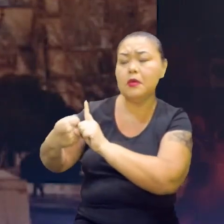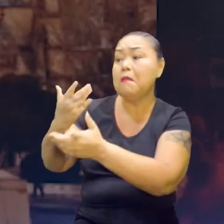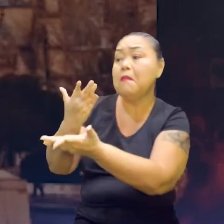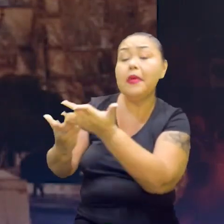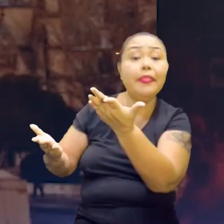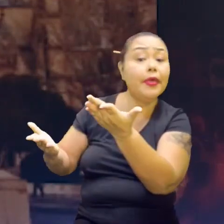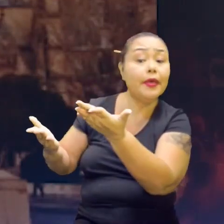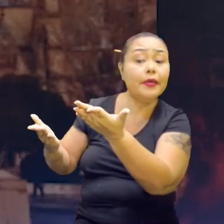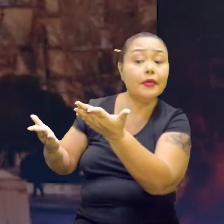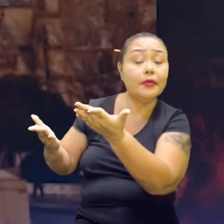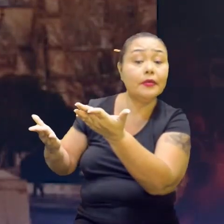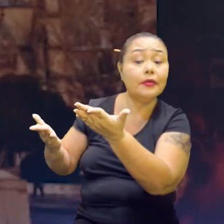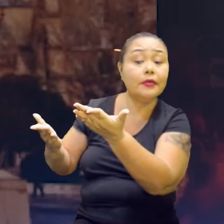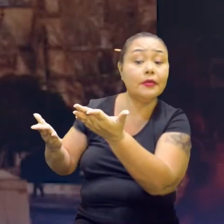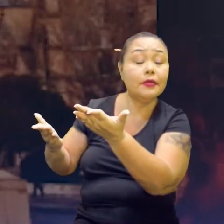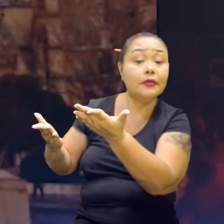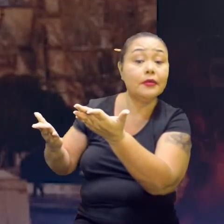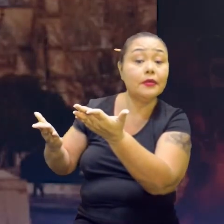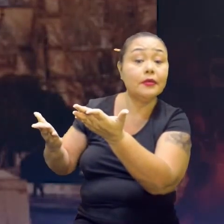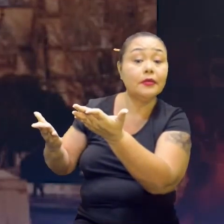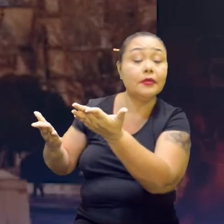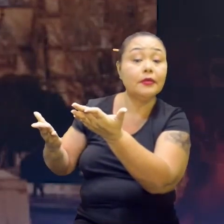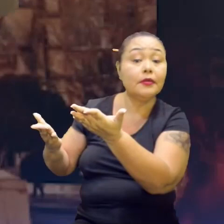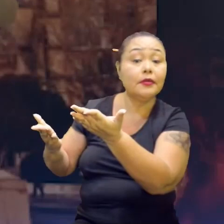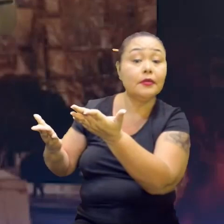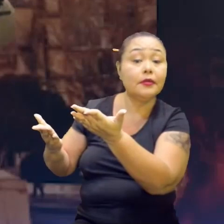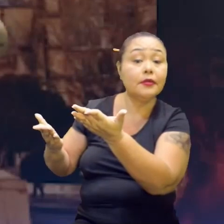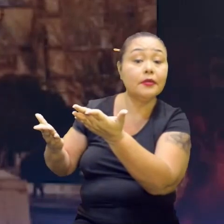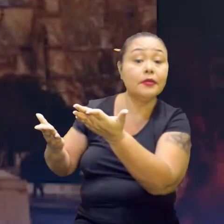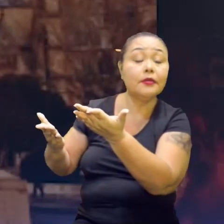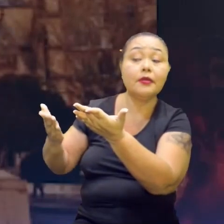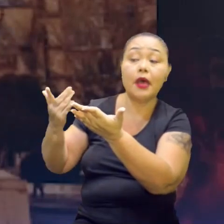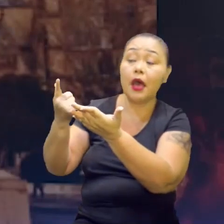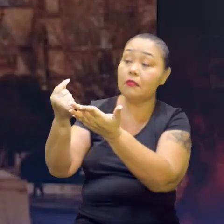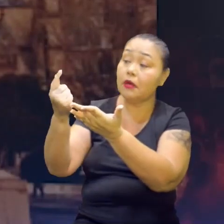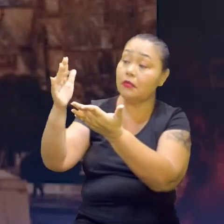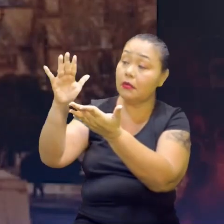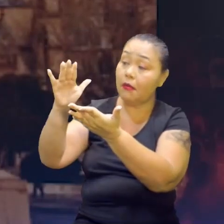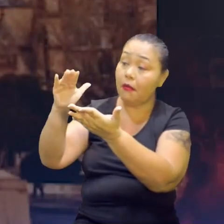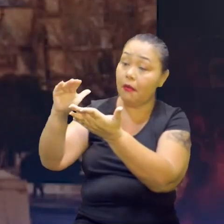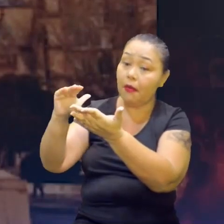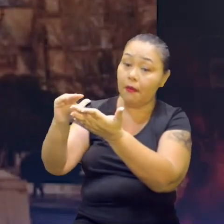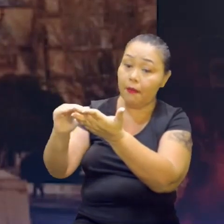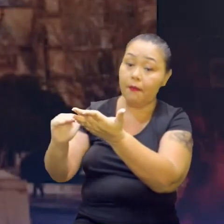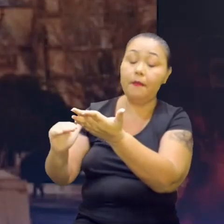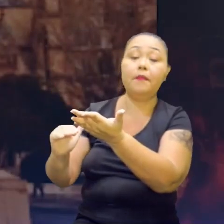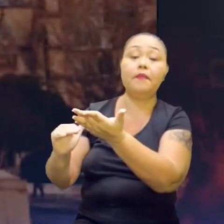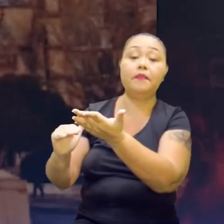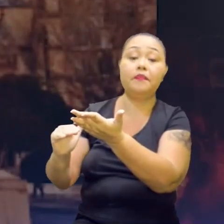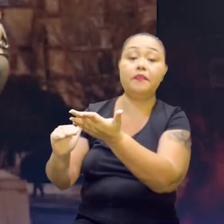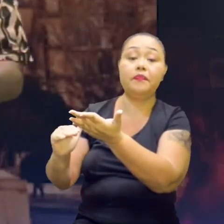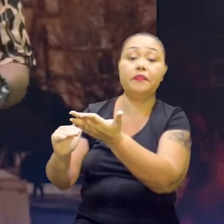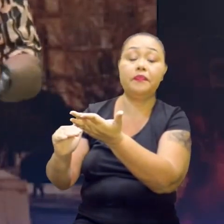banana, principalmente. Eu começo com o preço até chegar no preço menor. A questão da safra tem isso. Na